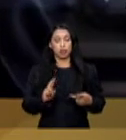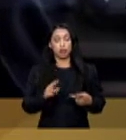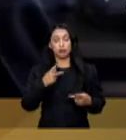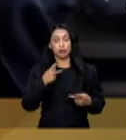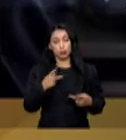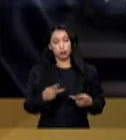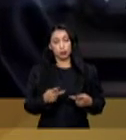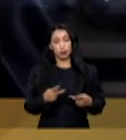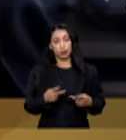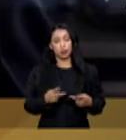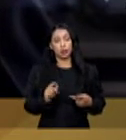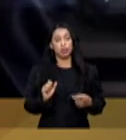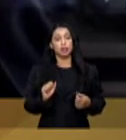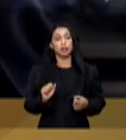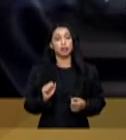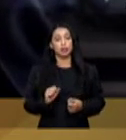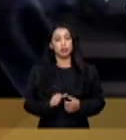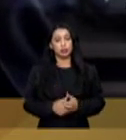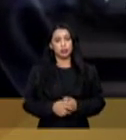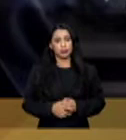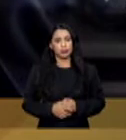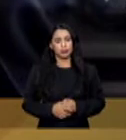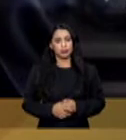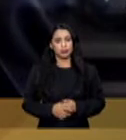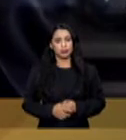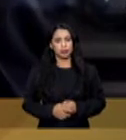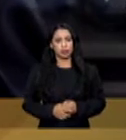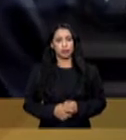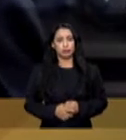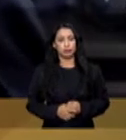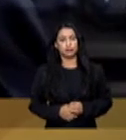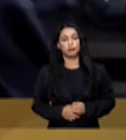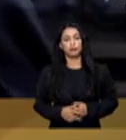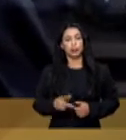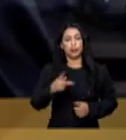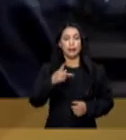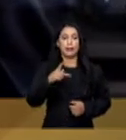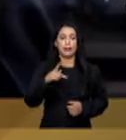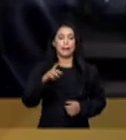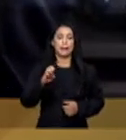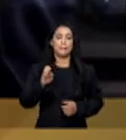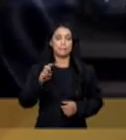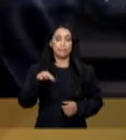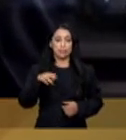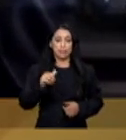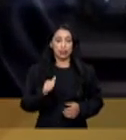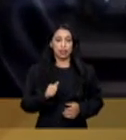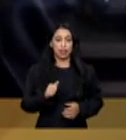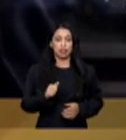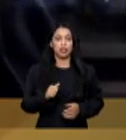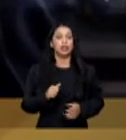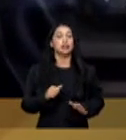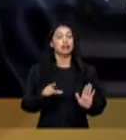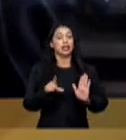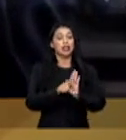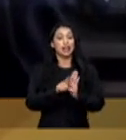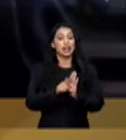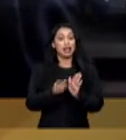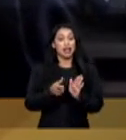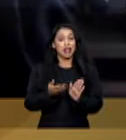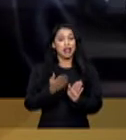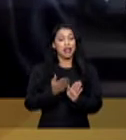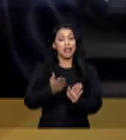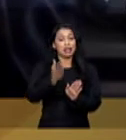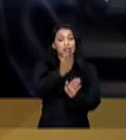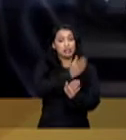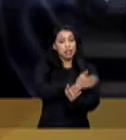República, é a repristinação da pena prevista na redação anterior do artigo 273, anterior